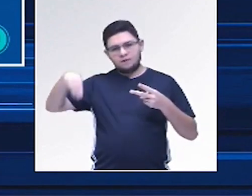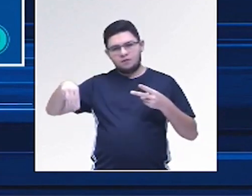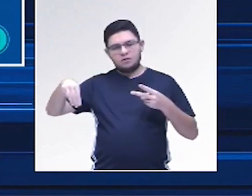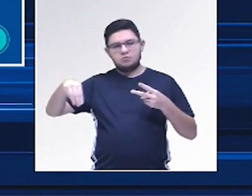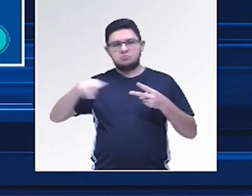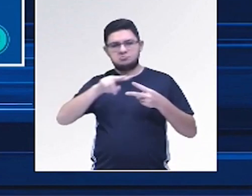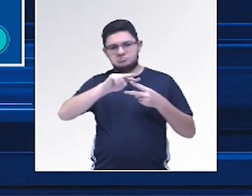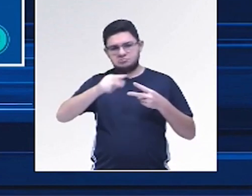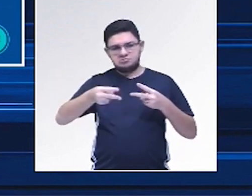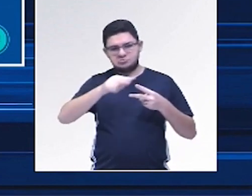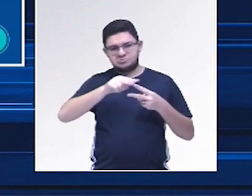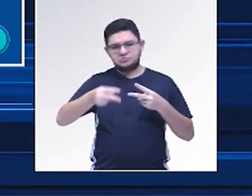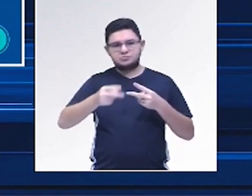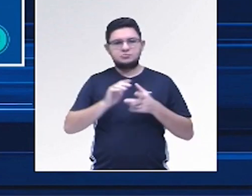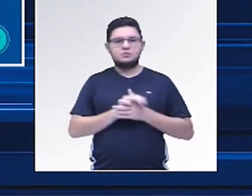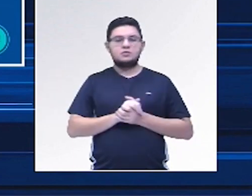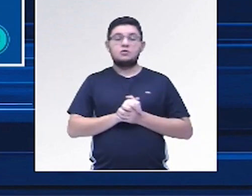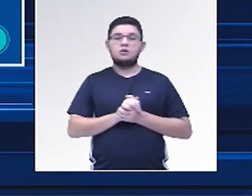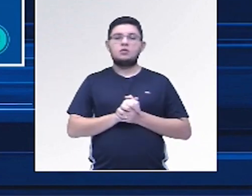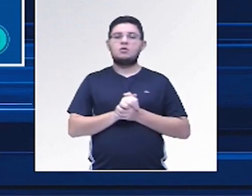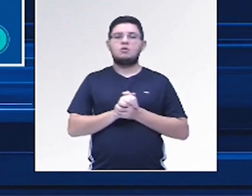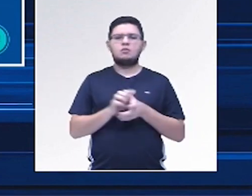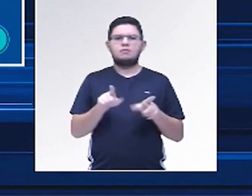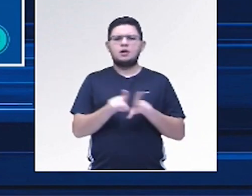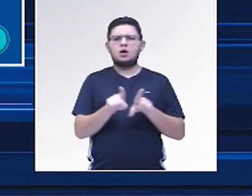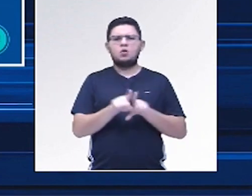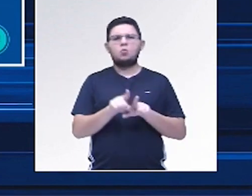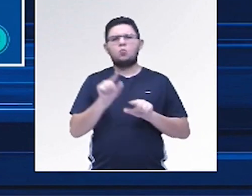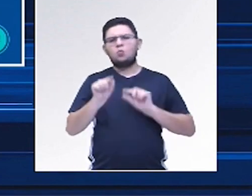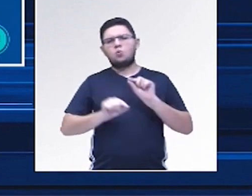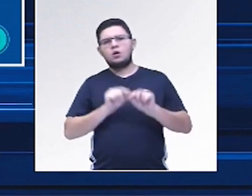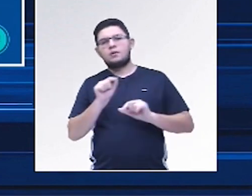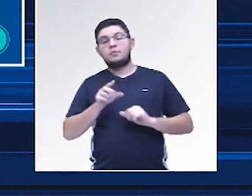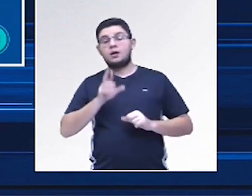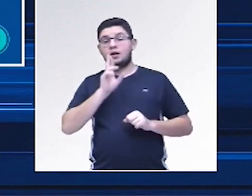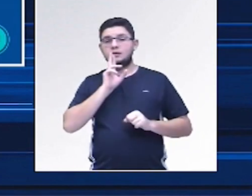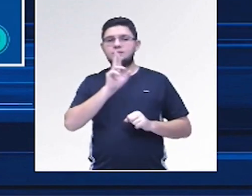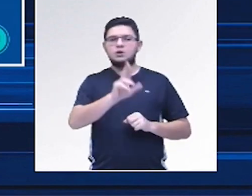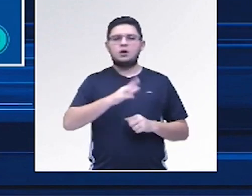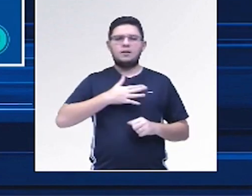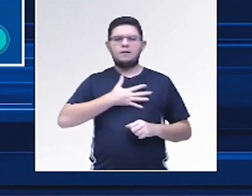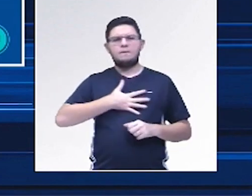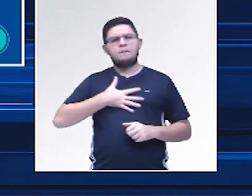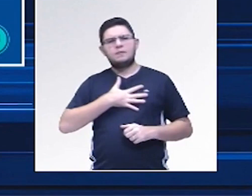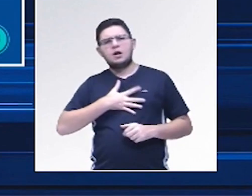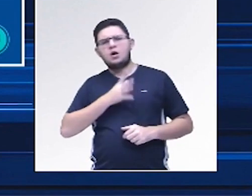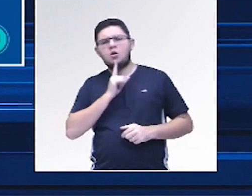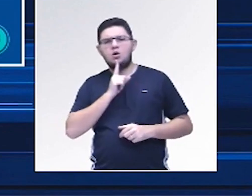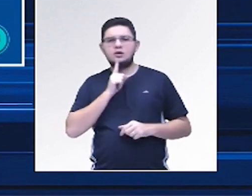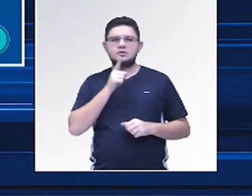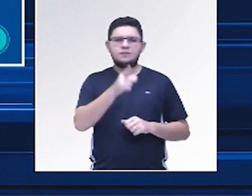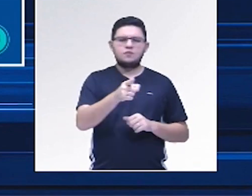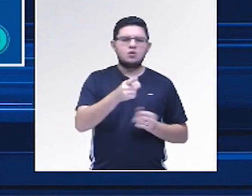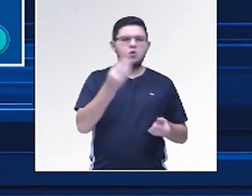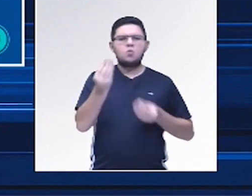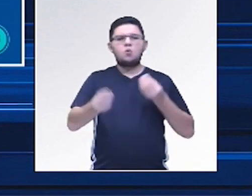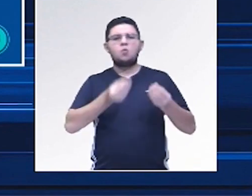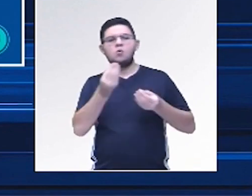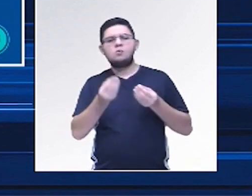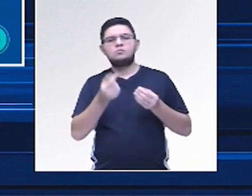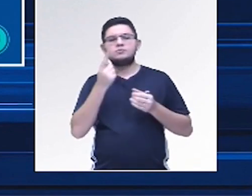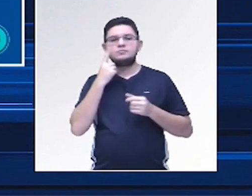também a gente viu nos diálogos que você pode responder lá no final, prazer em conhecer você. Vamos ver as opções que vocês